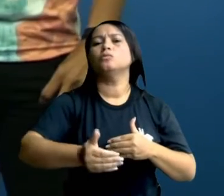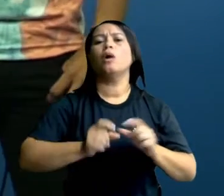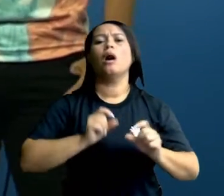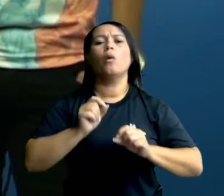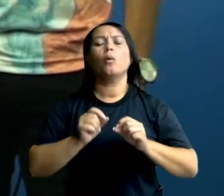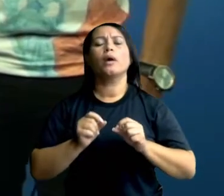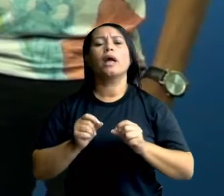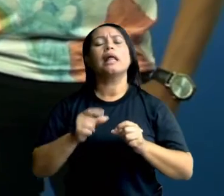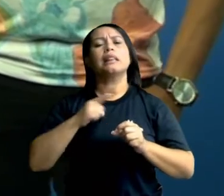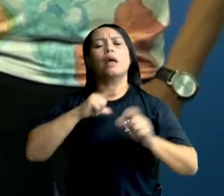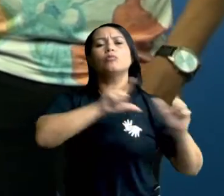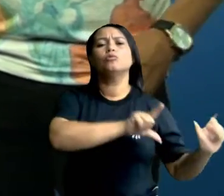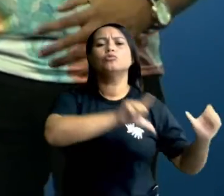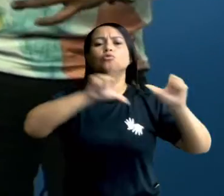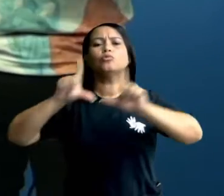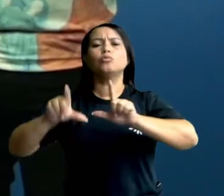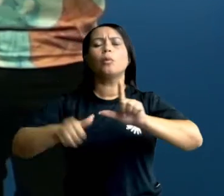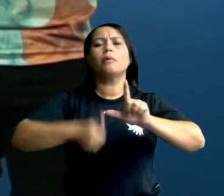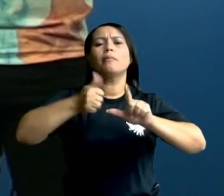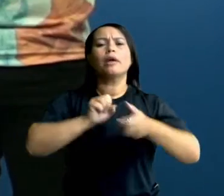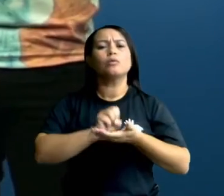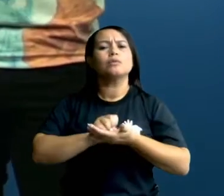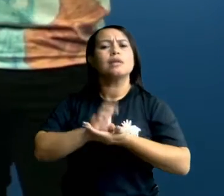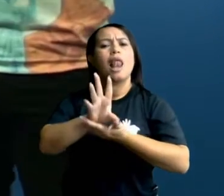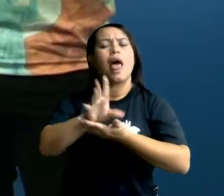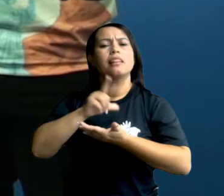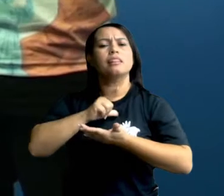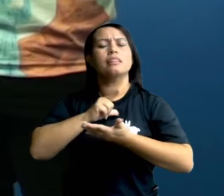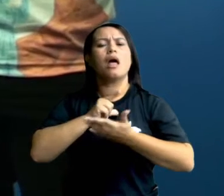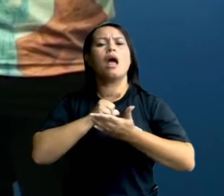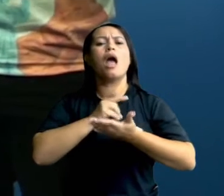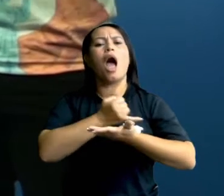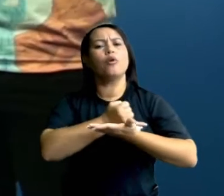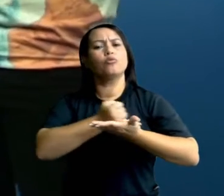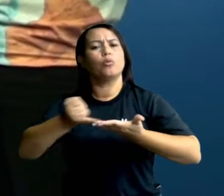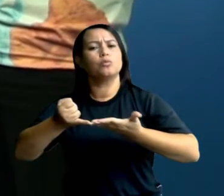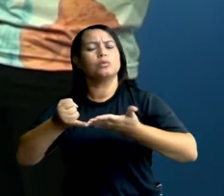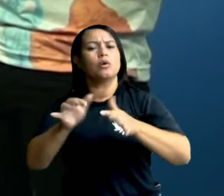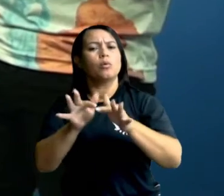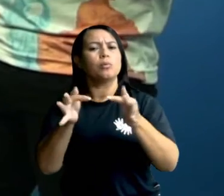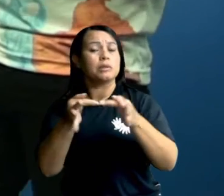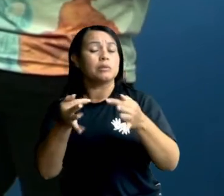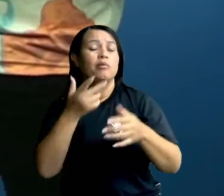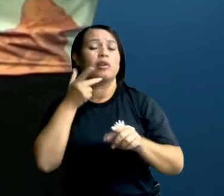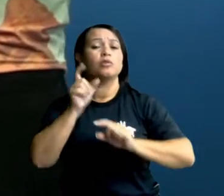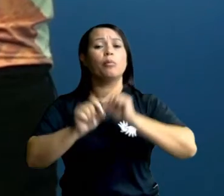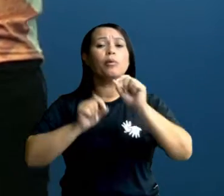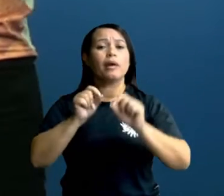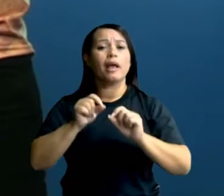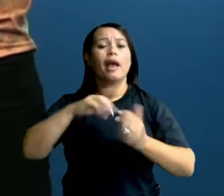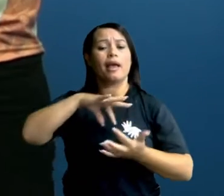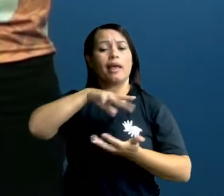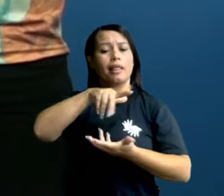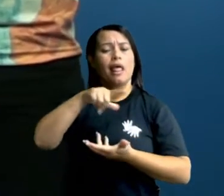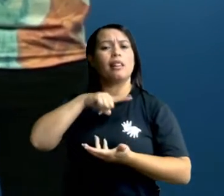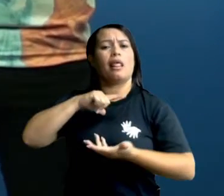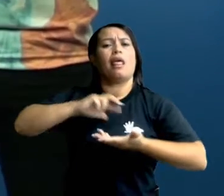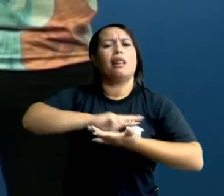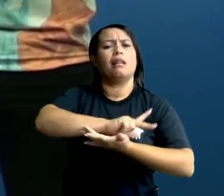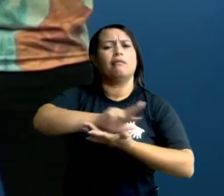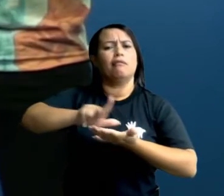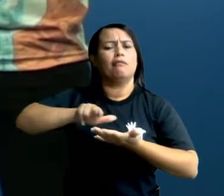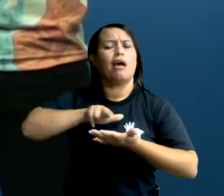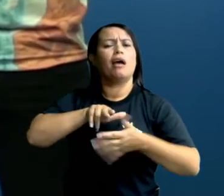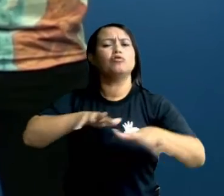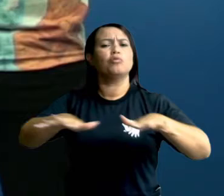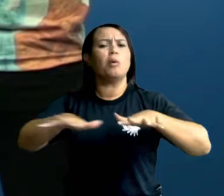No primeiro slide eu trago uma pequena introdução, né, acerca dessa questão. Então, a princípio é importante saber que a Terra realiza diversos, né,